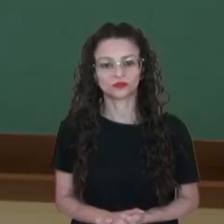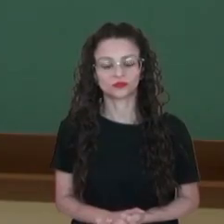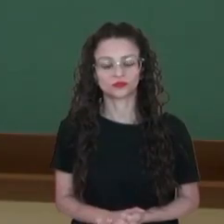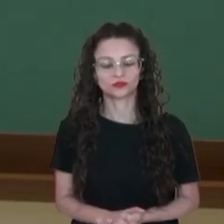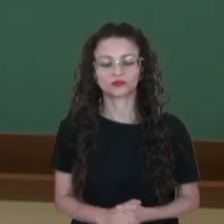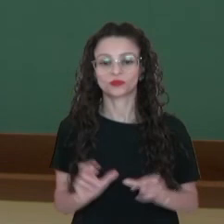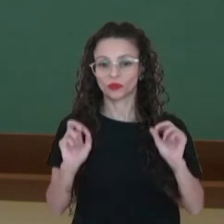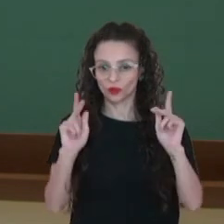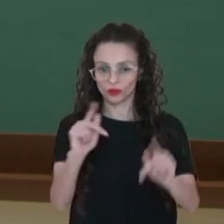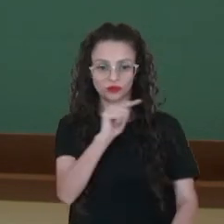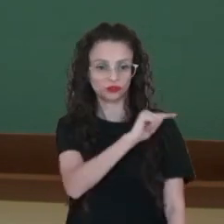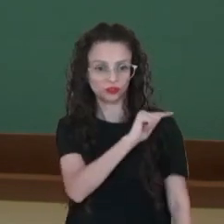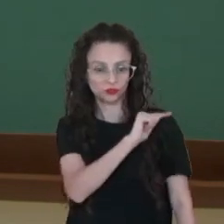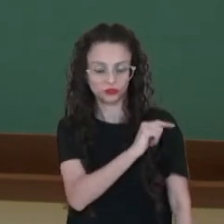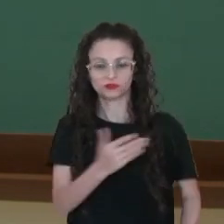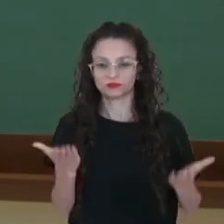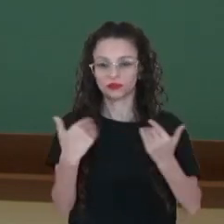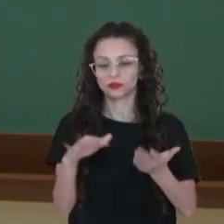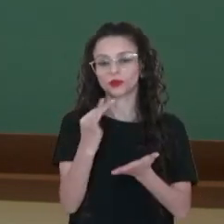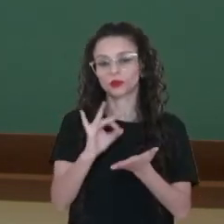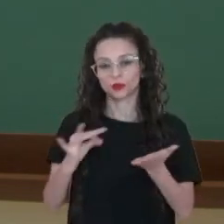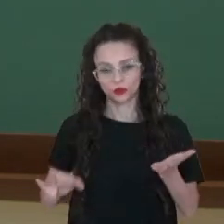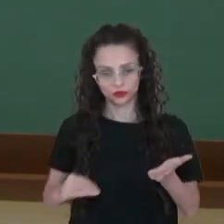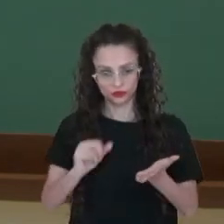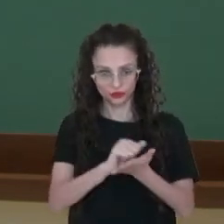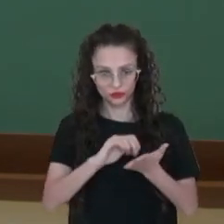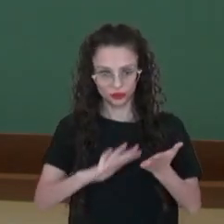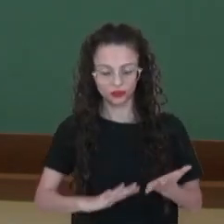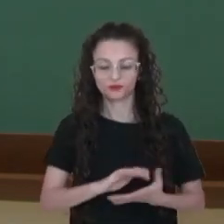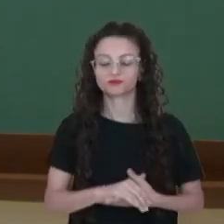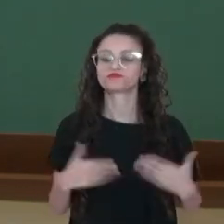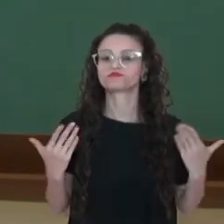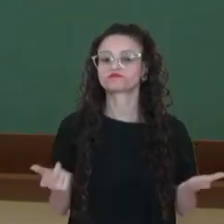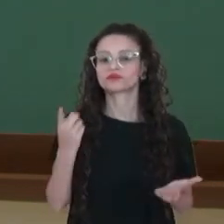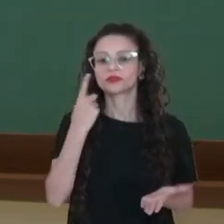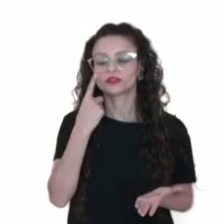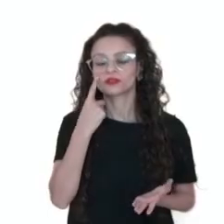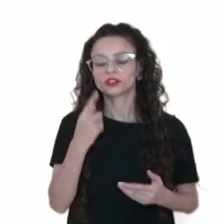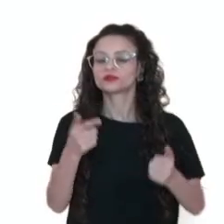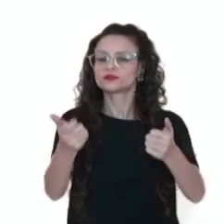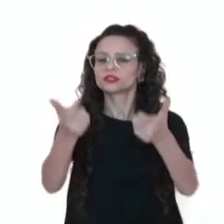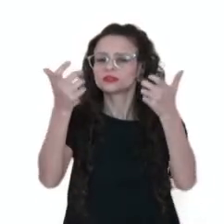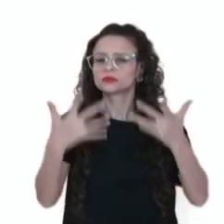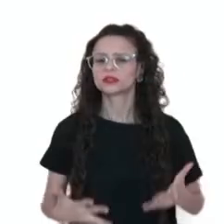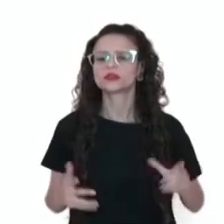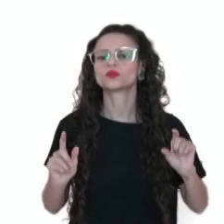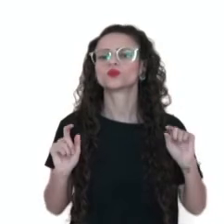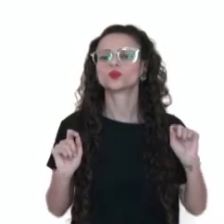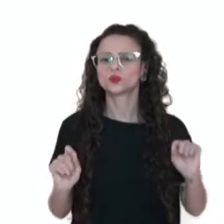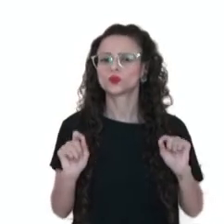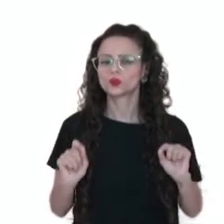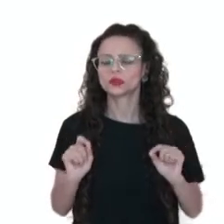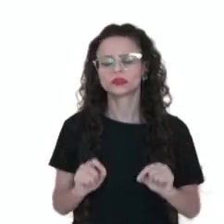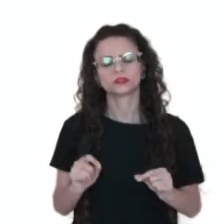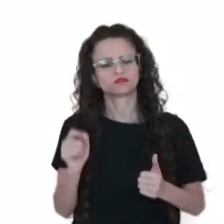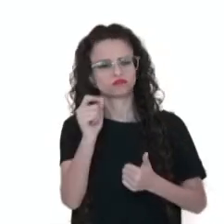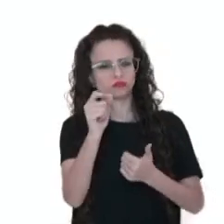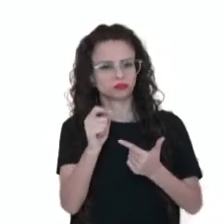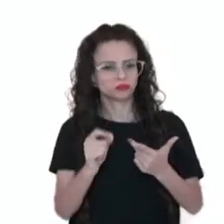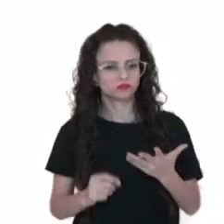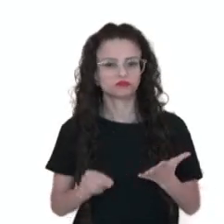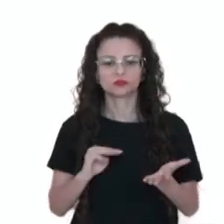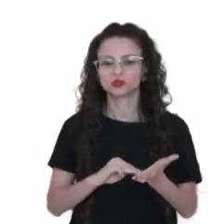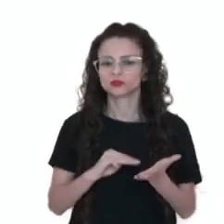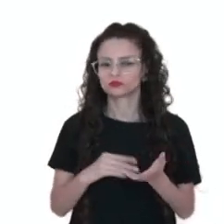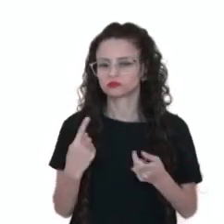Ok, sétimos anos, vamos fazer a correção então da nossa atividade? Então veja, explique quais foram os motivos que